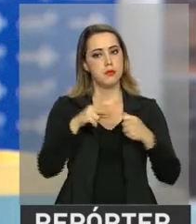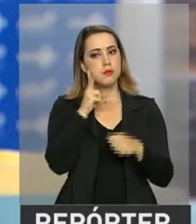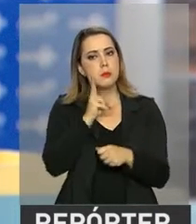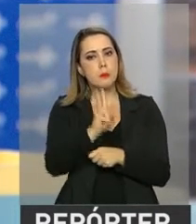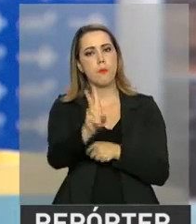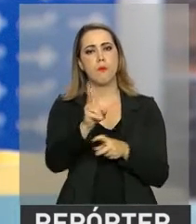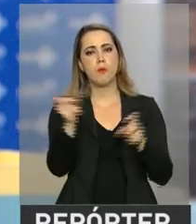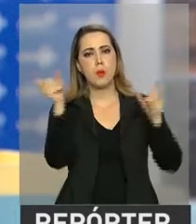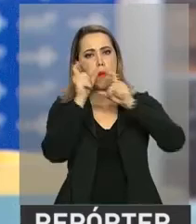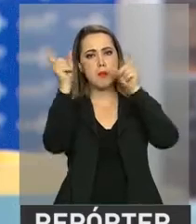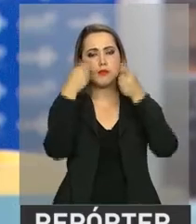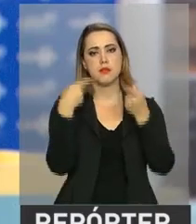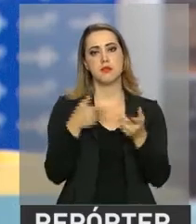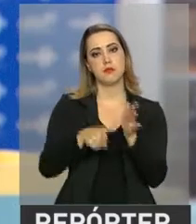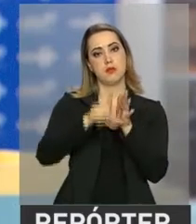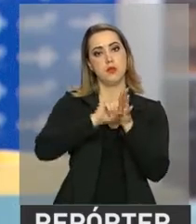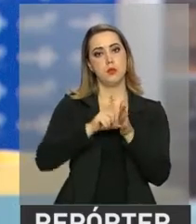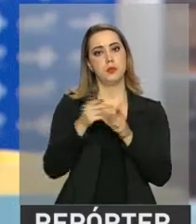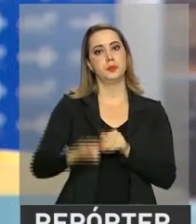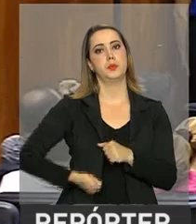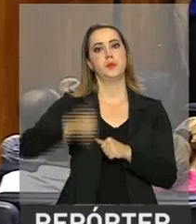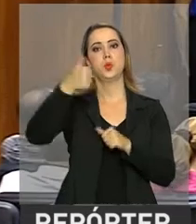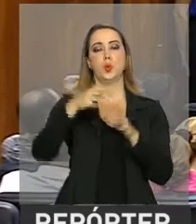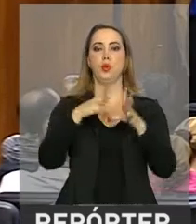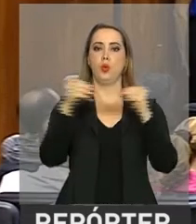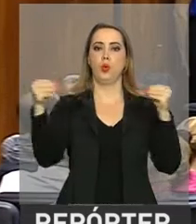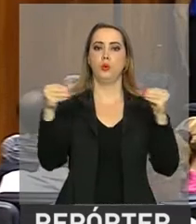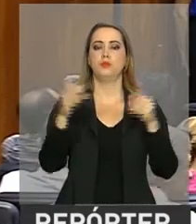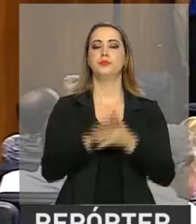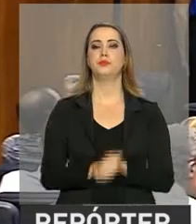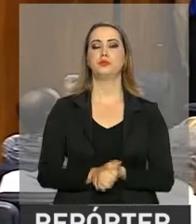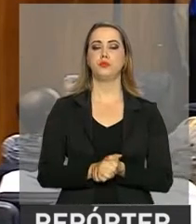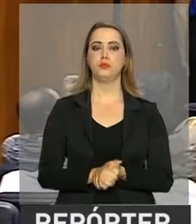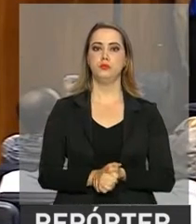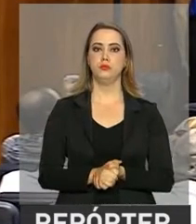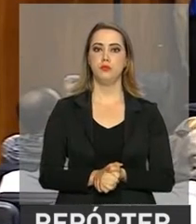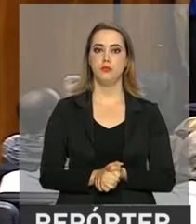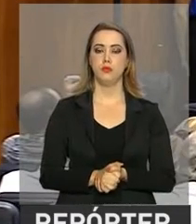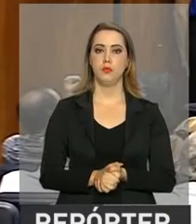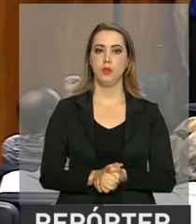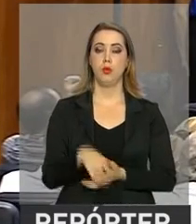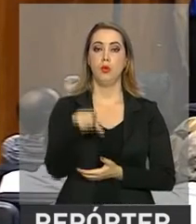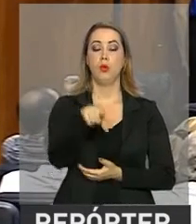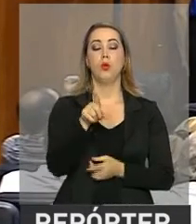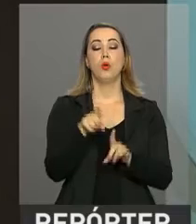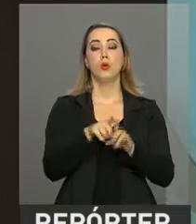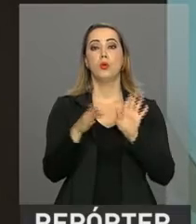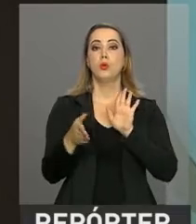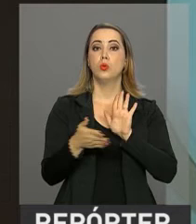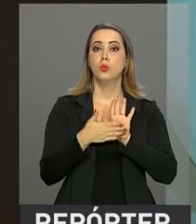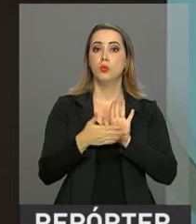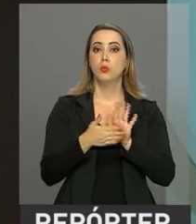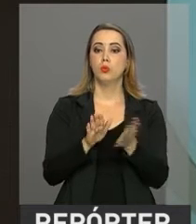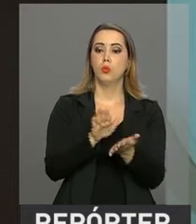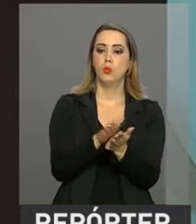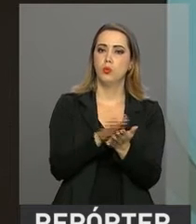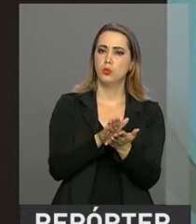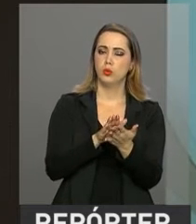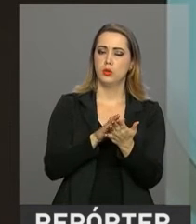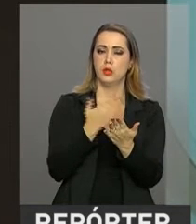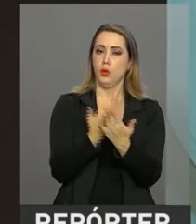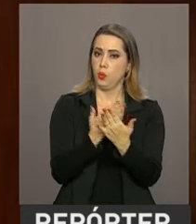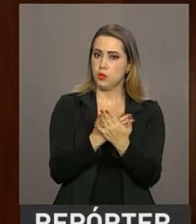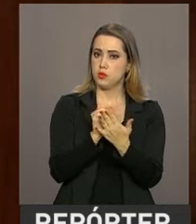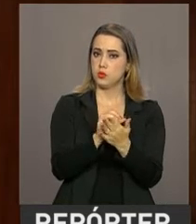ser decisivo para aumentar as chances de cura. Um estudo divulgado nesta quinta-feira pelo INCA e o Ministério da Saúde, no